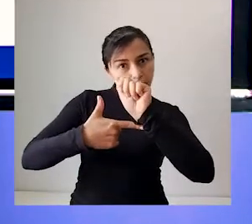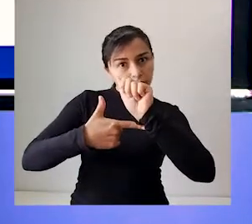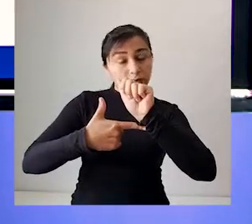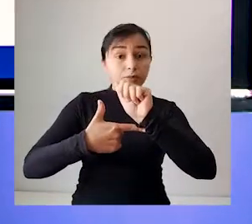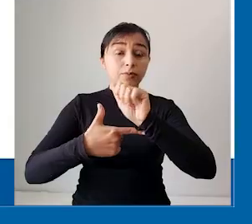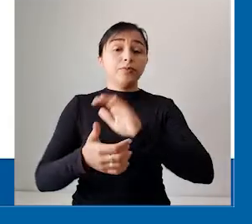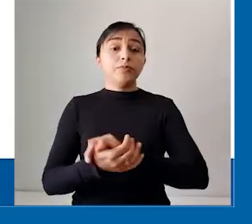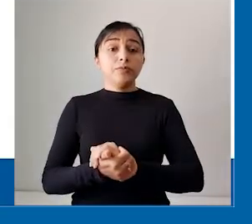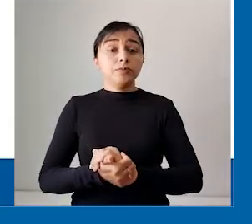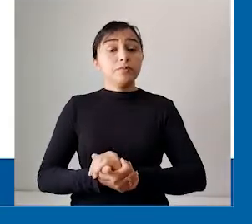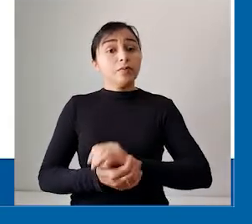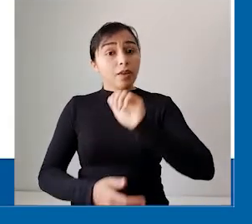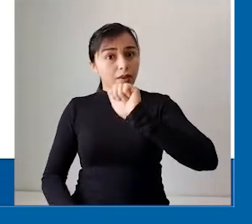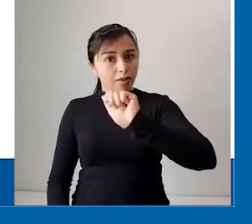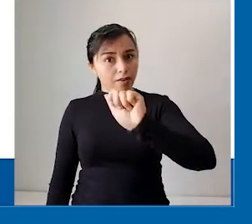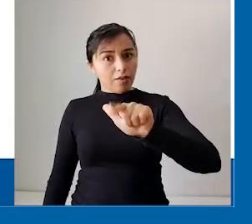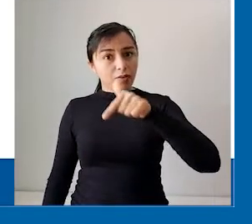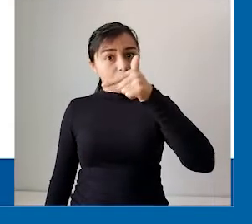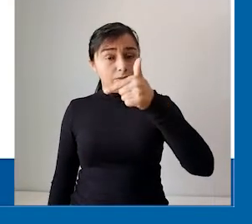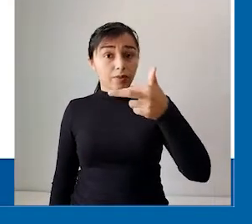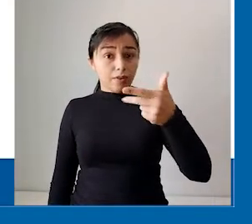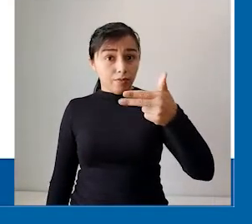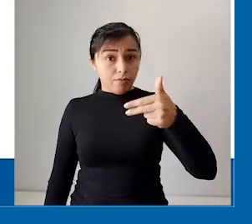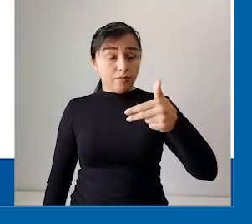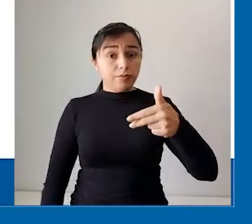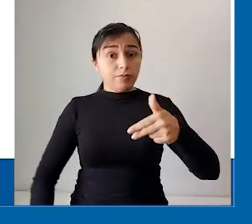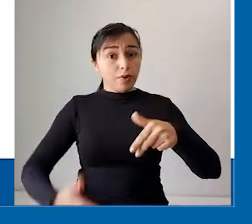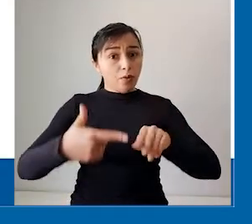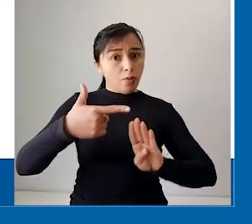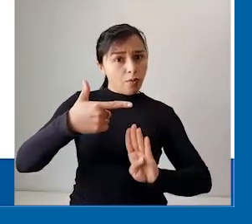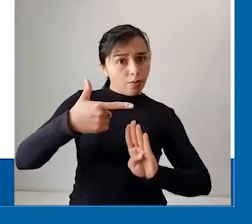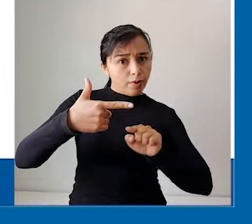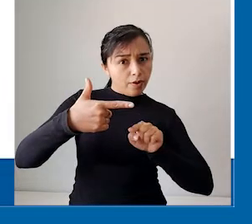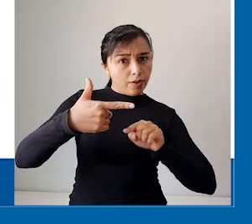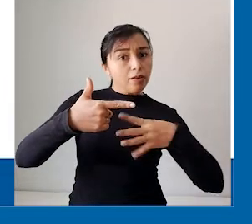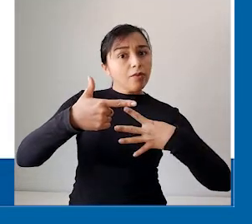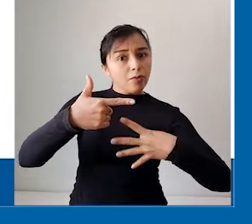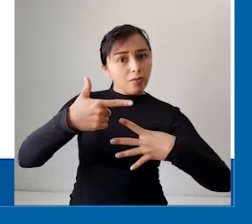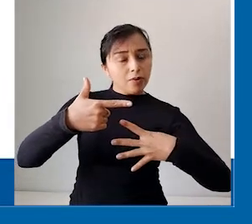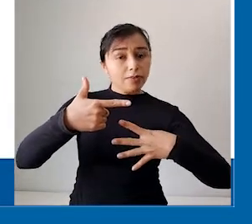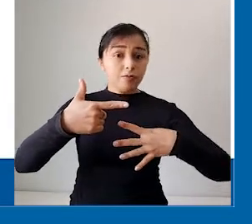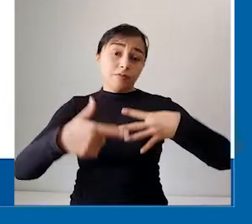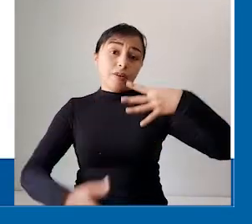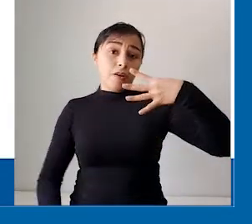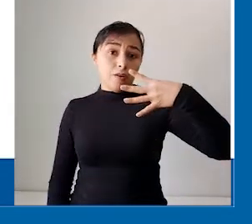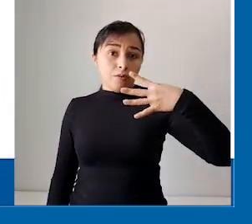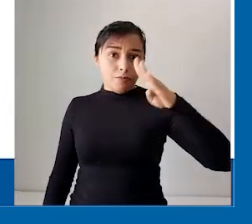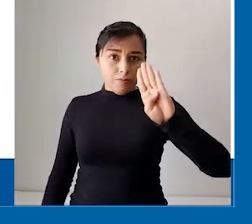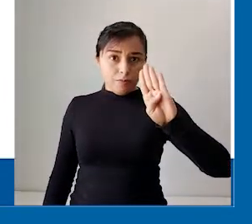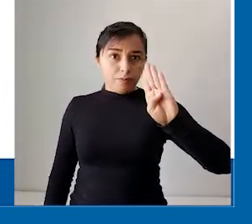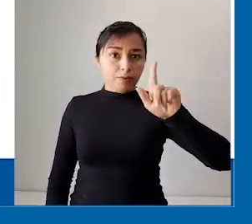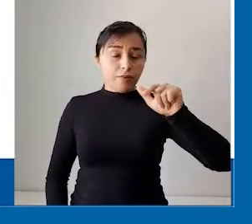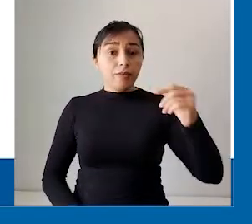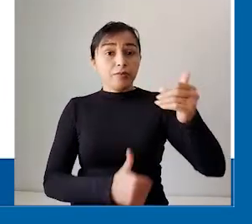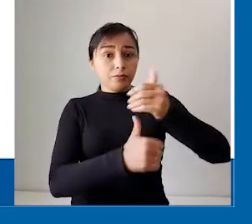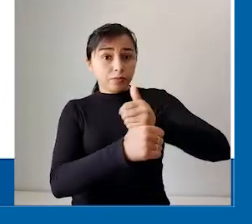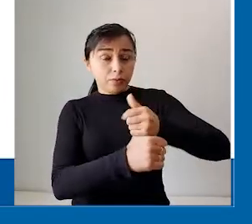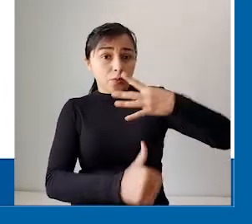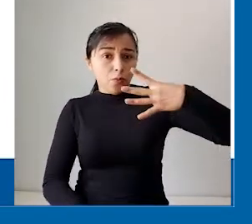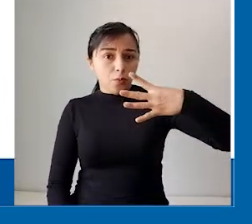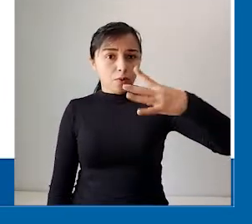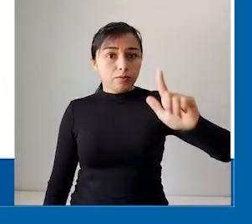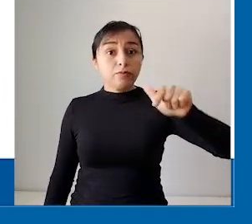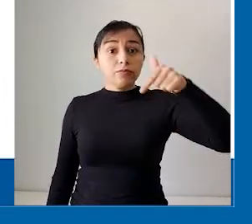a gente vai colocar A ao quadrado igual. Quem é o B? B é 4, então vai ficar B ao